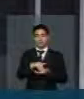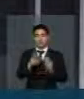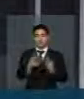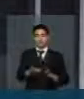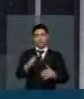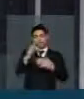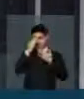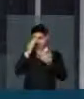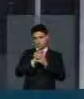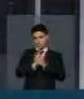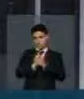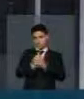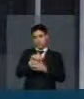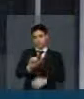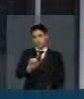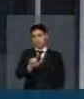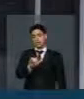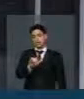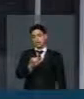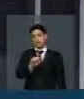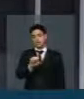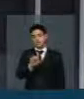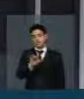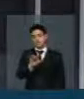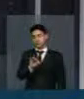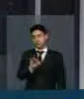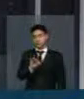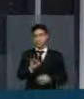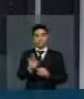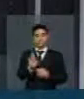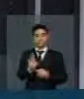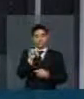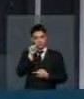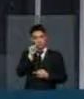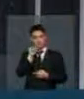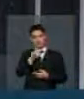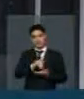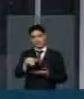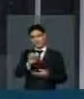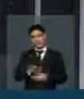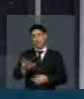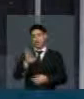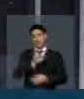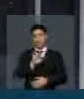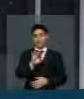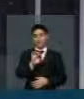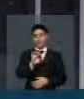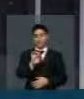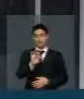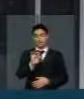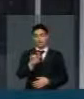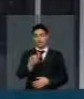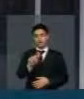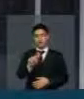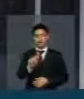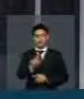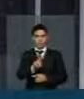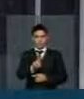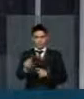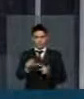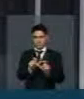cumprimentar a Elisete, em nome das mulheres, que é a secretária-geral da FETAG, a Elisete Kronbauer Hintz,